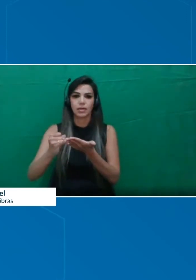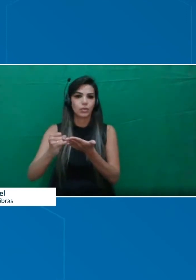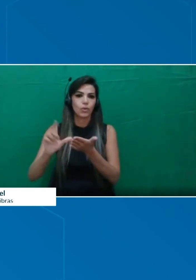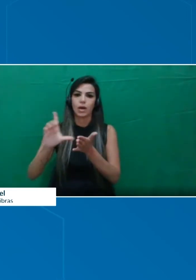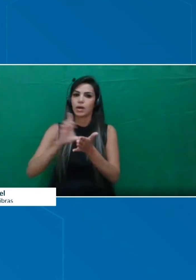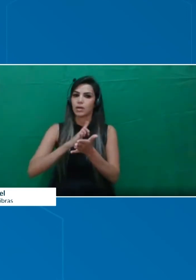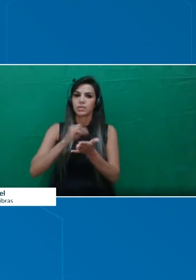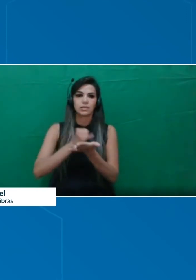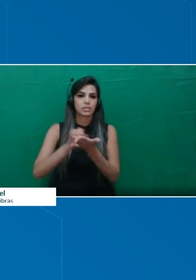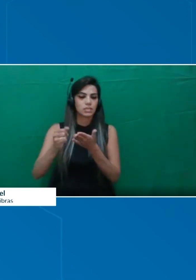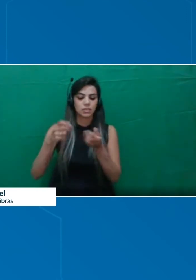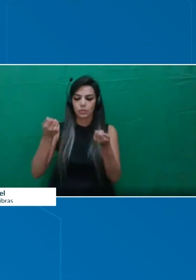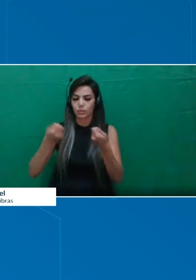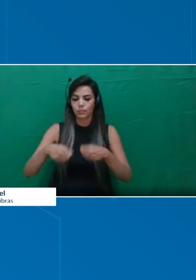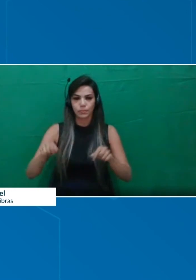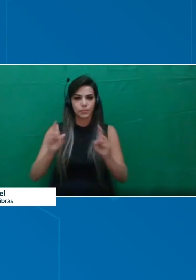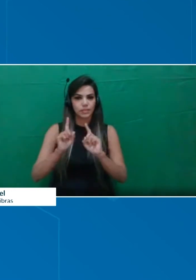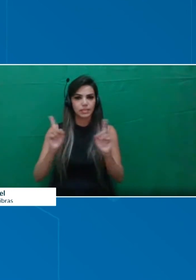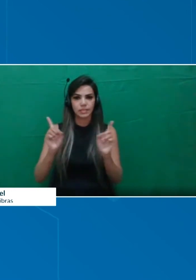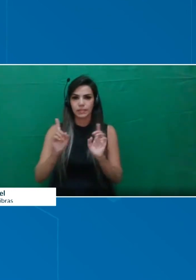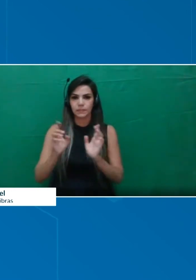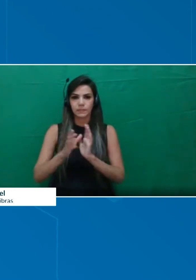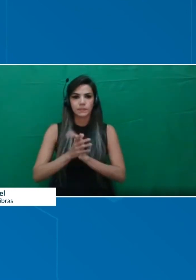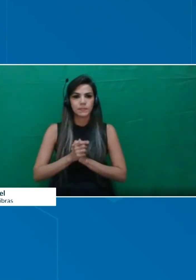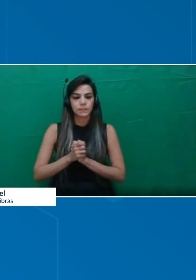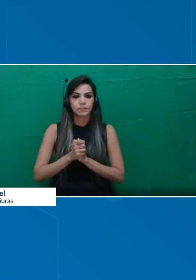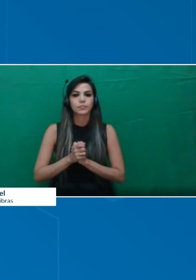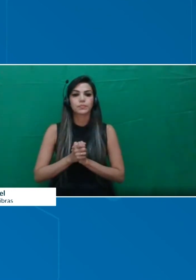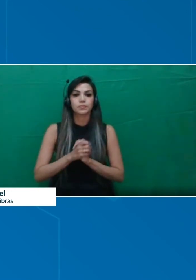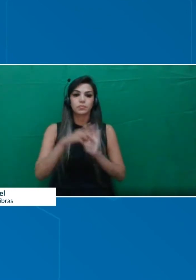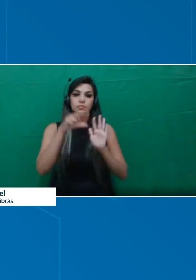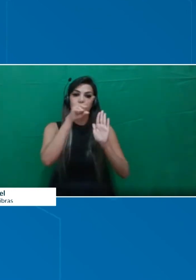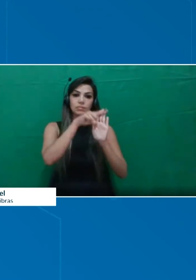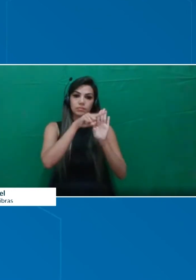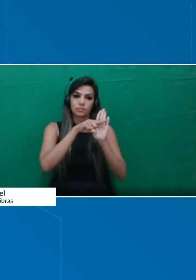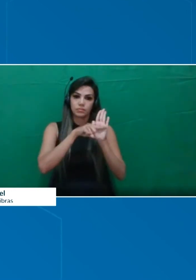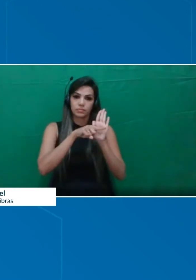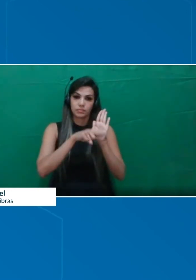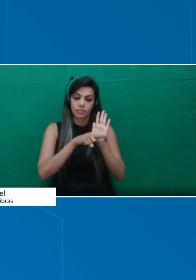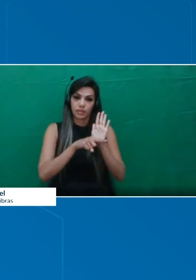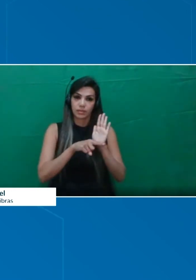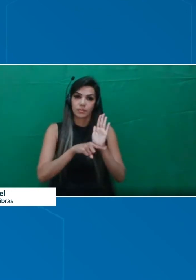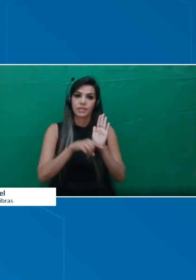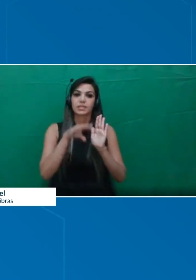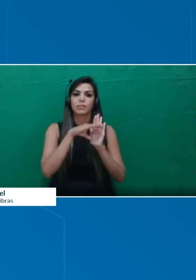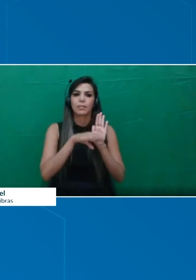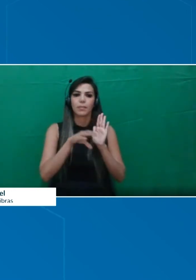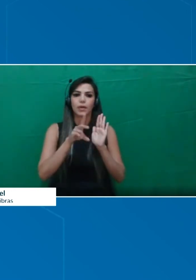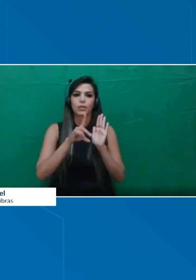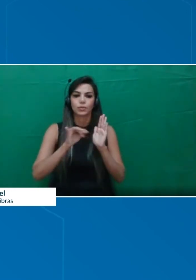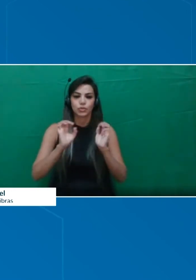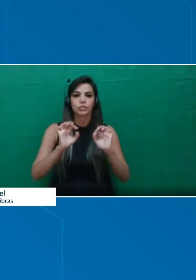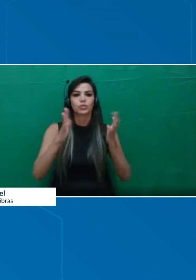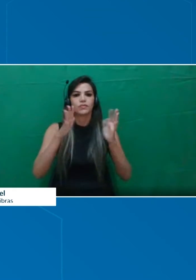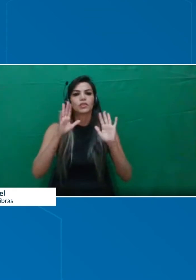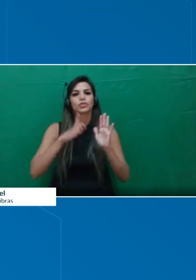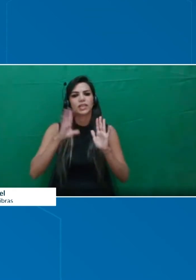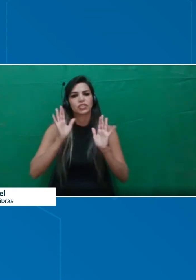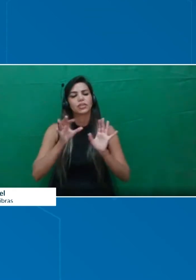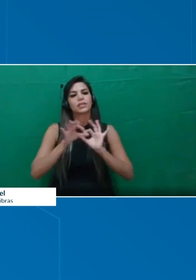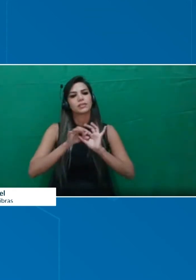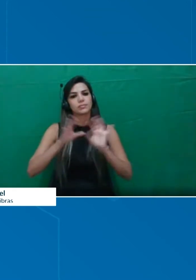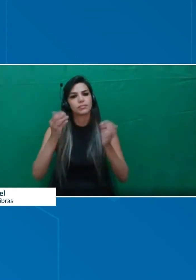programação, tá? Como o Marcelo já colocou também, a programação do evento está toda disponível no site, tanto a programação